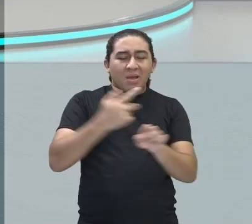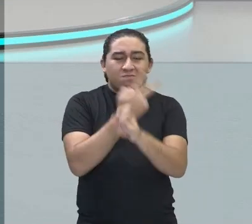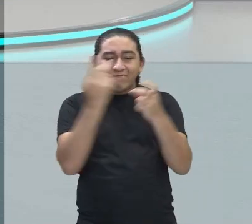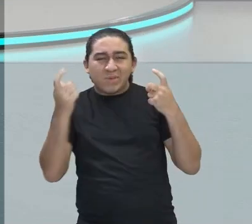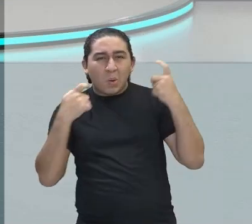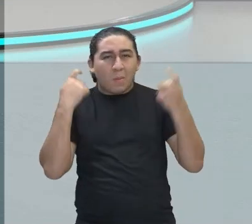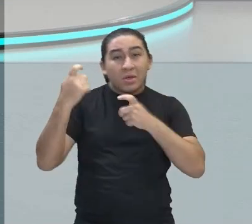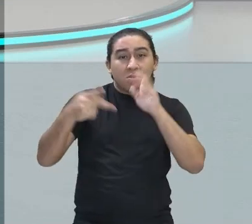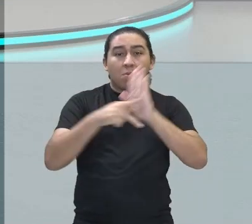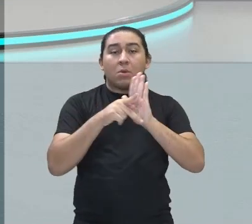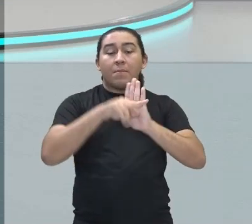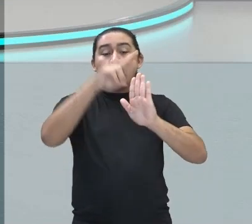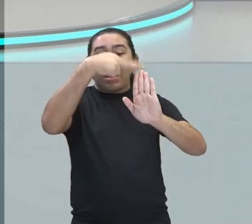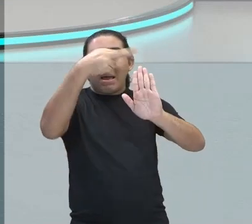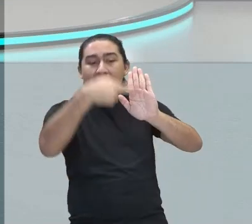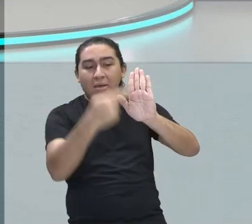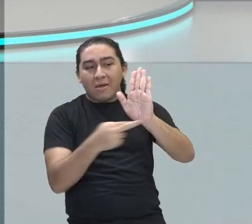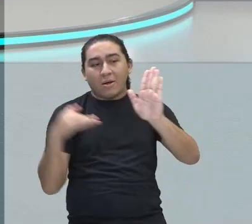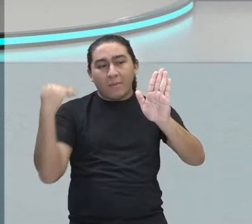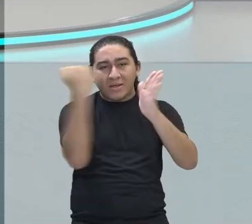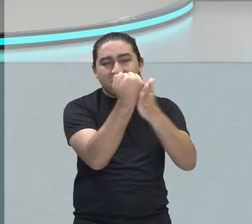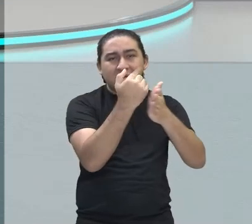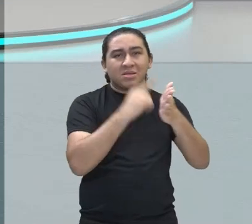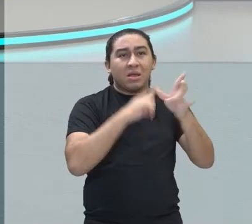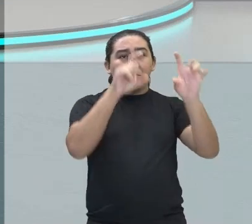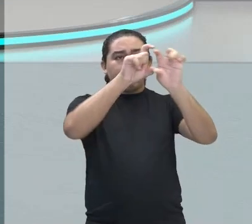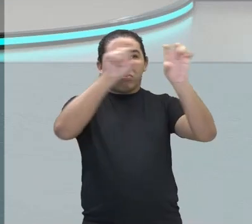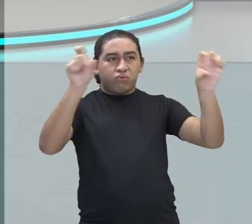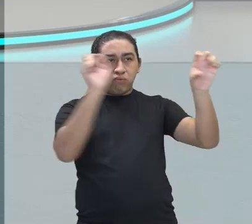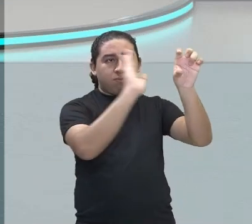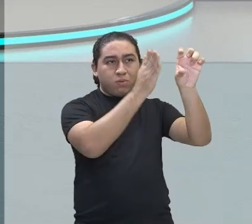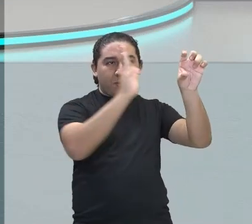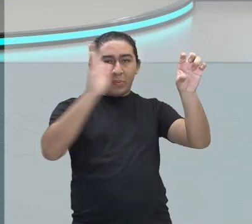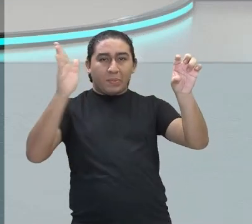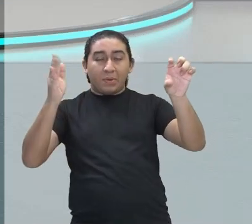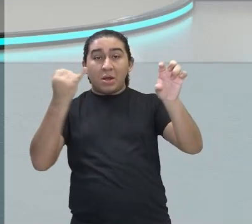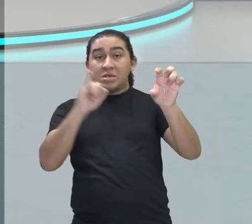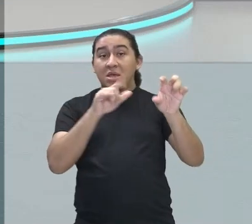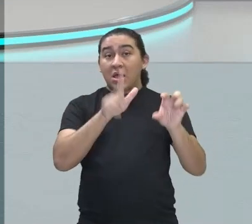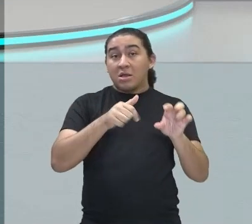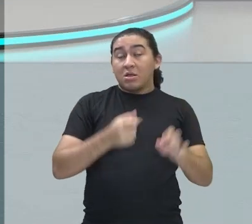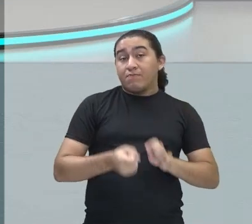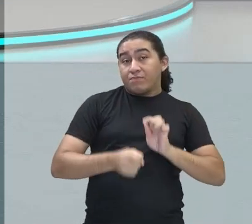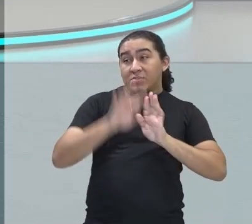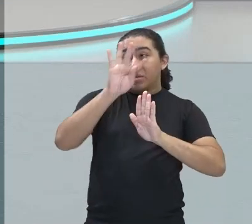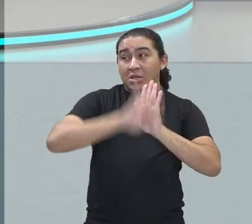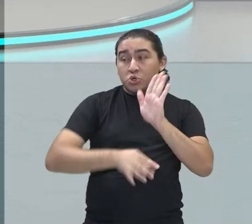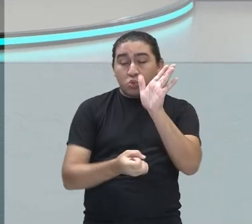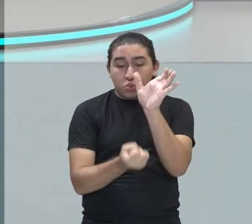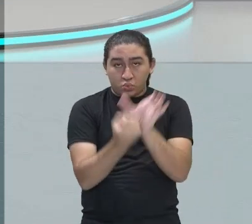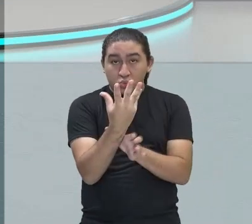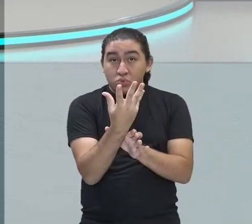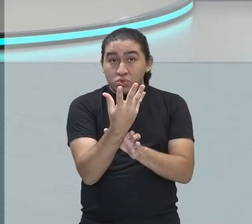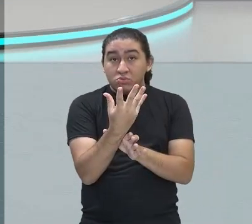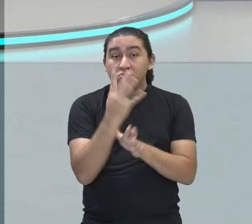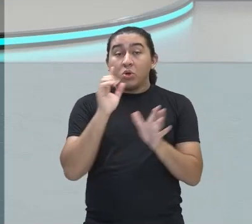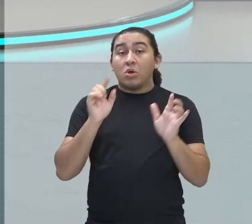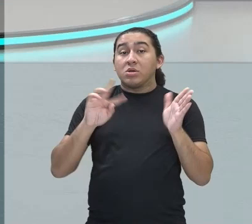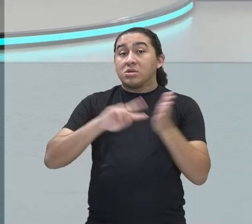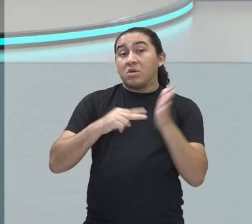certo de sílabas poéticas. Quando eles fazem o texto, o poema,